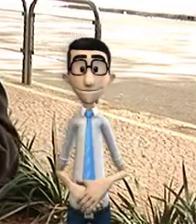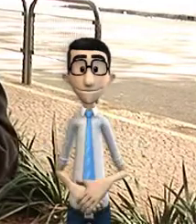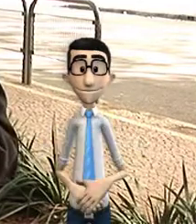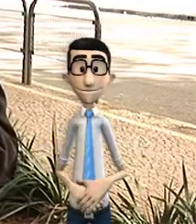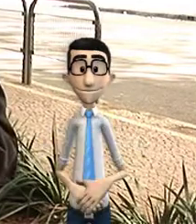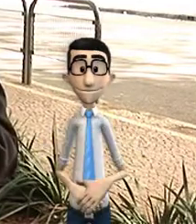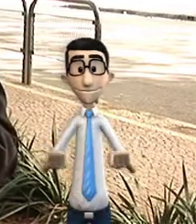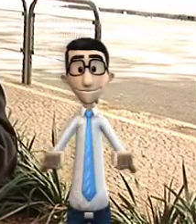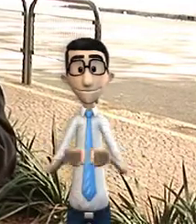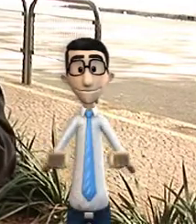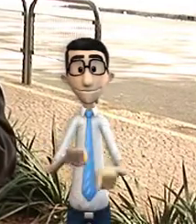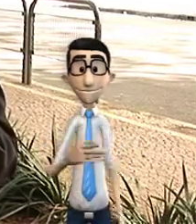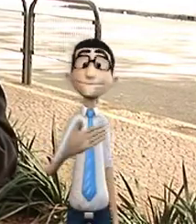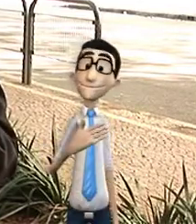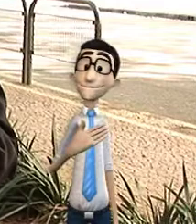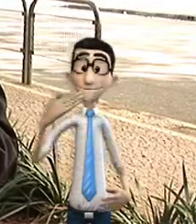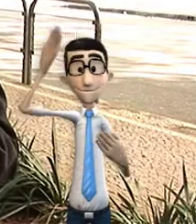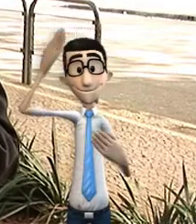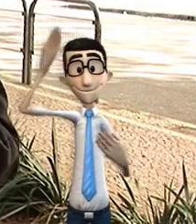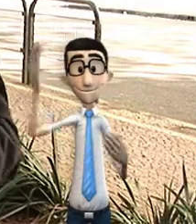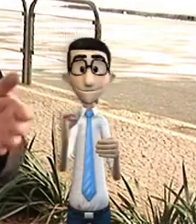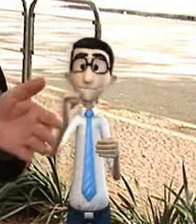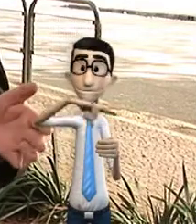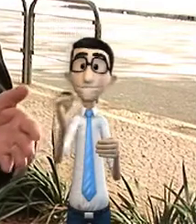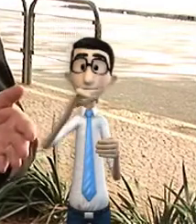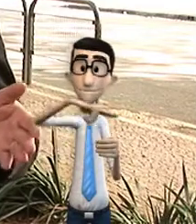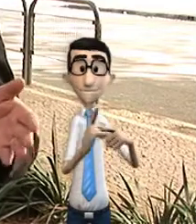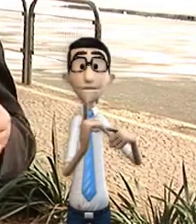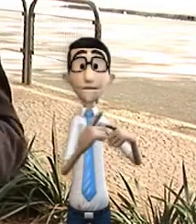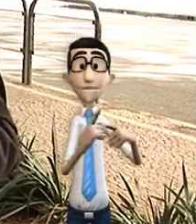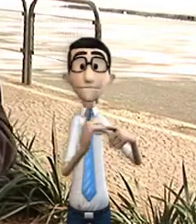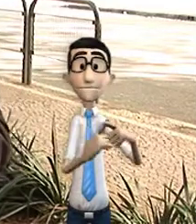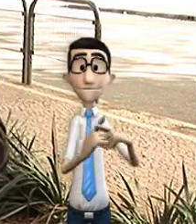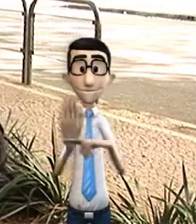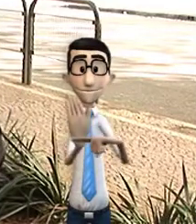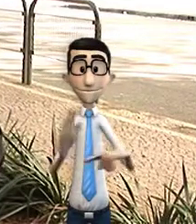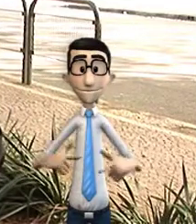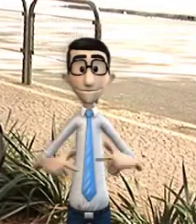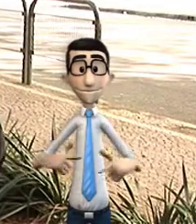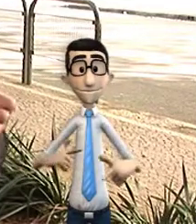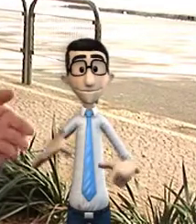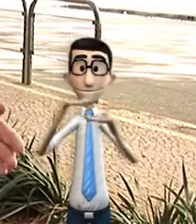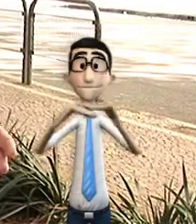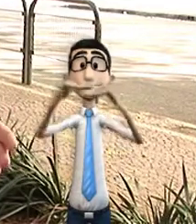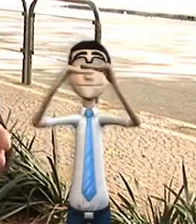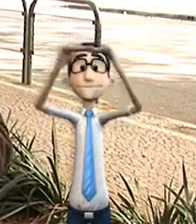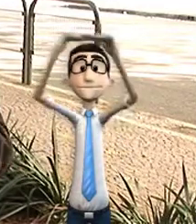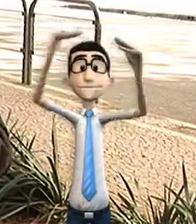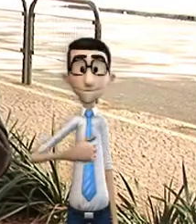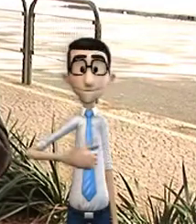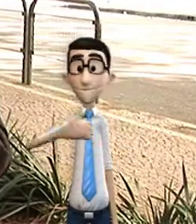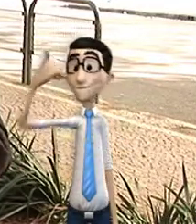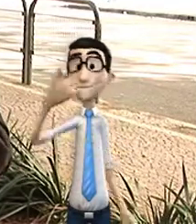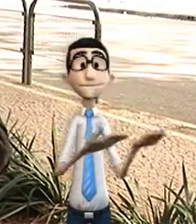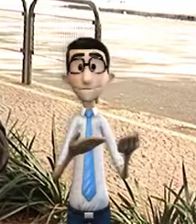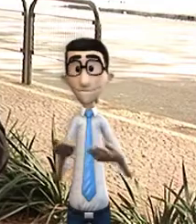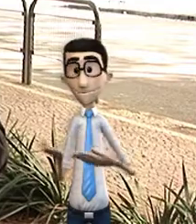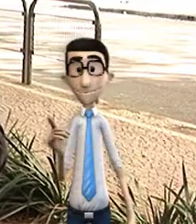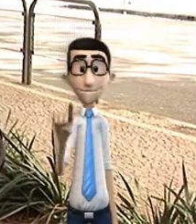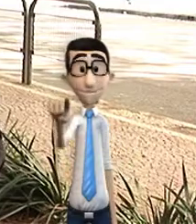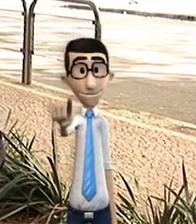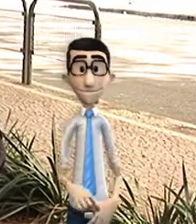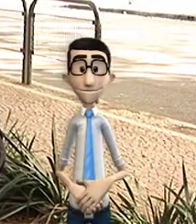através das redes sociais do São Paulo é Tudo de Bom. Gostaríamos de agradecer a sua contribuição do Runtex, porque é através dela que a Fundação